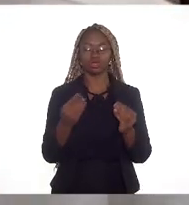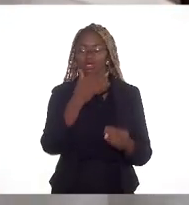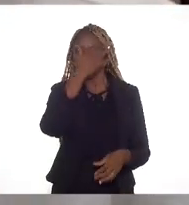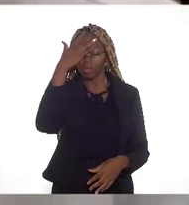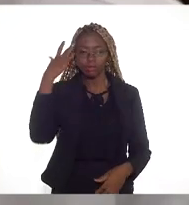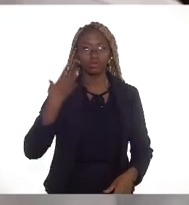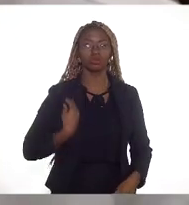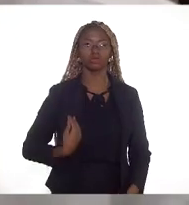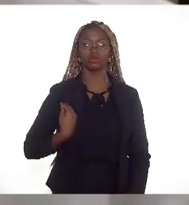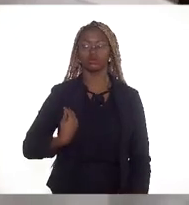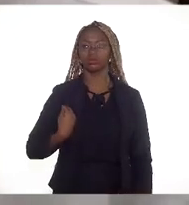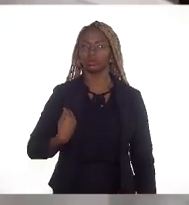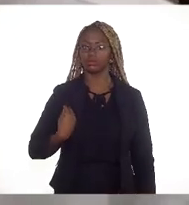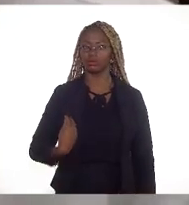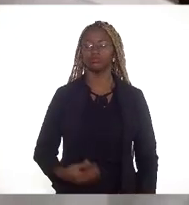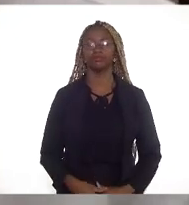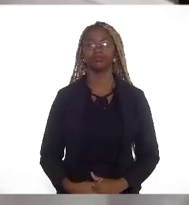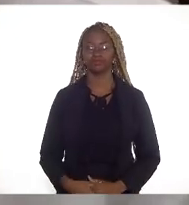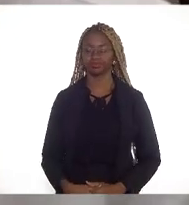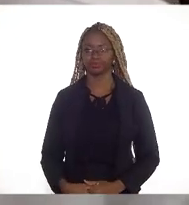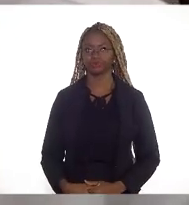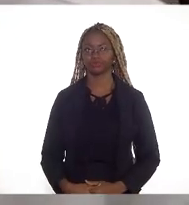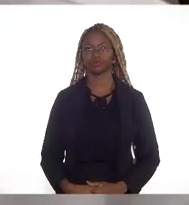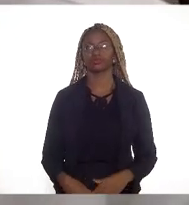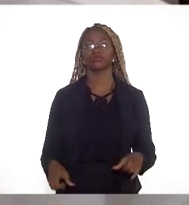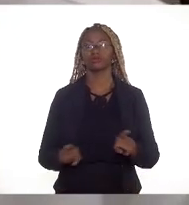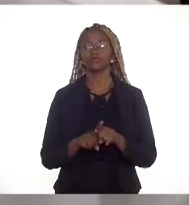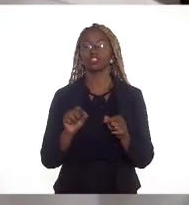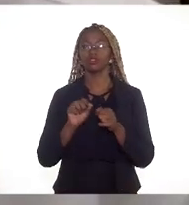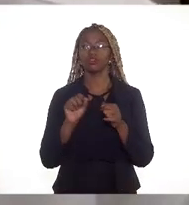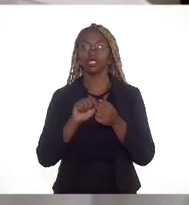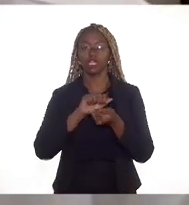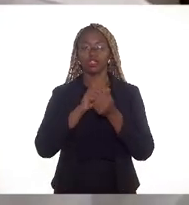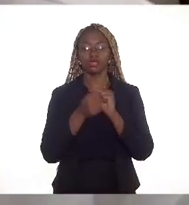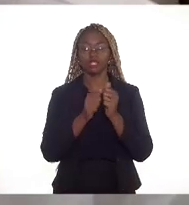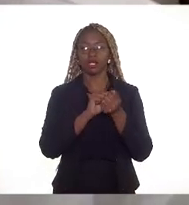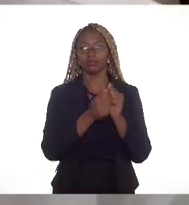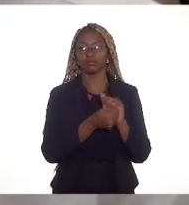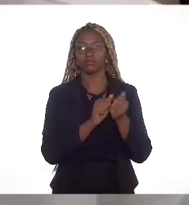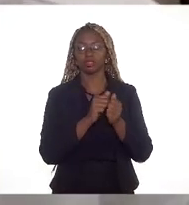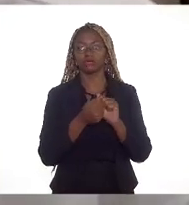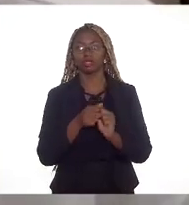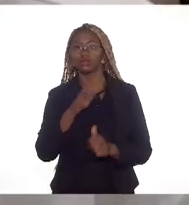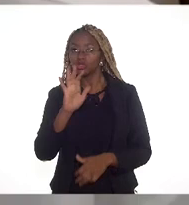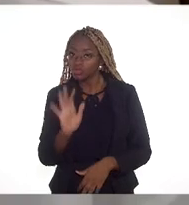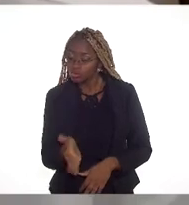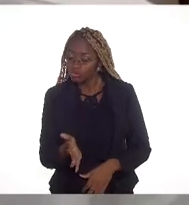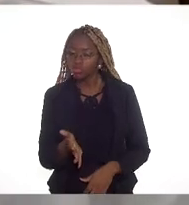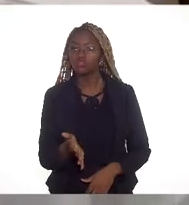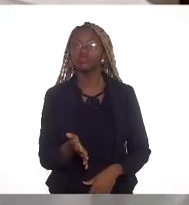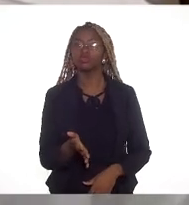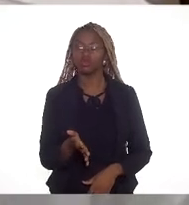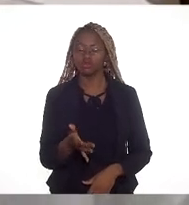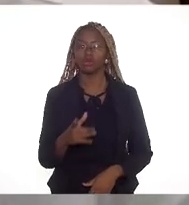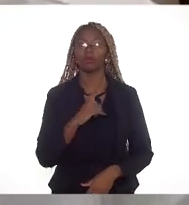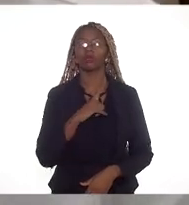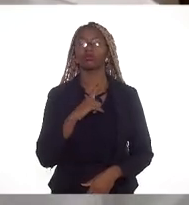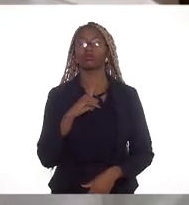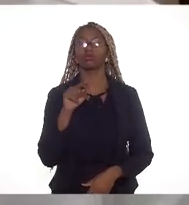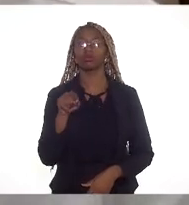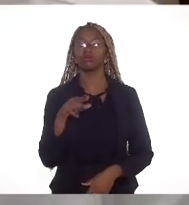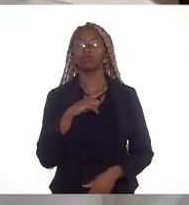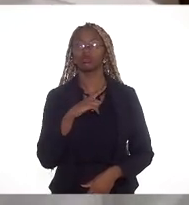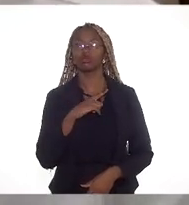envolvidos e fizemos algumas adequações já para termos